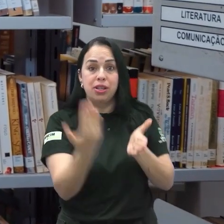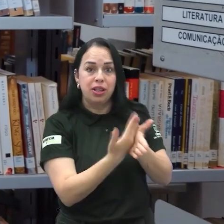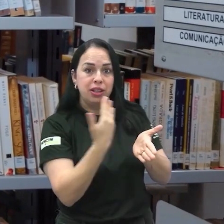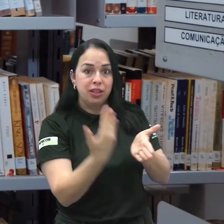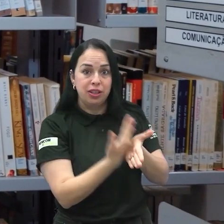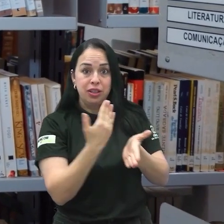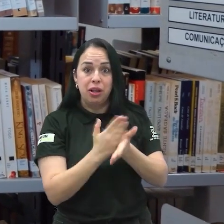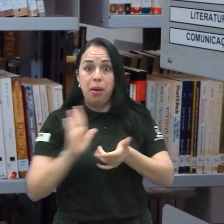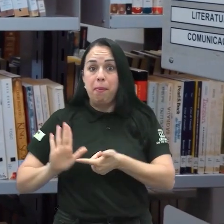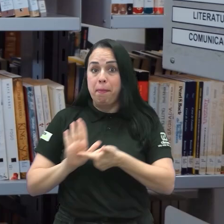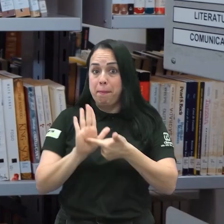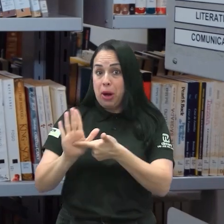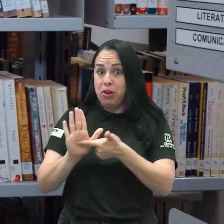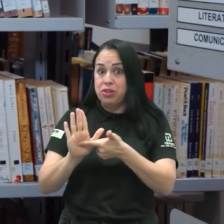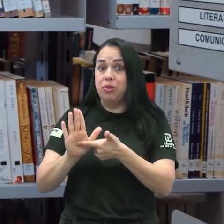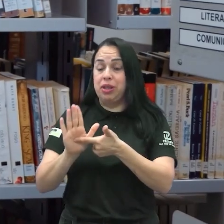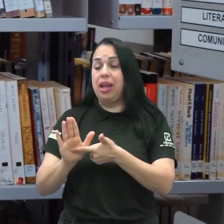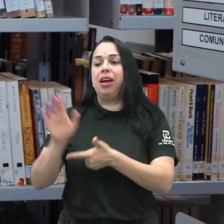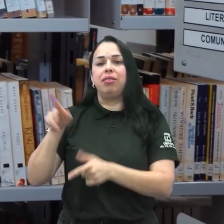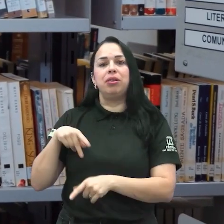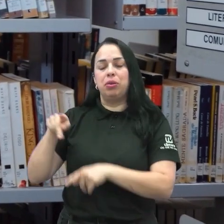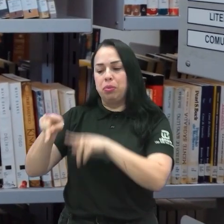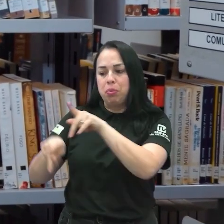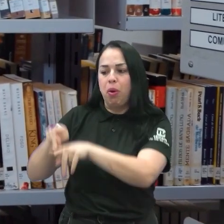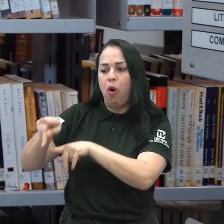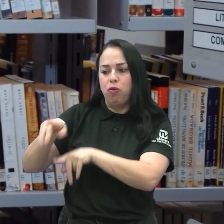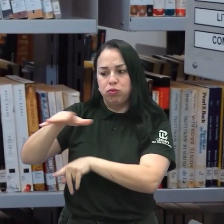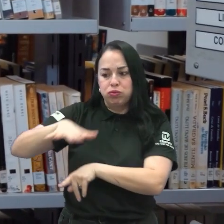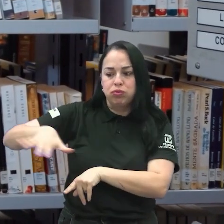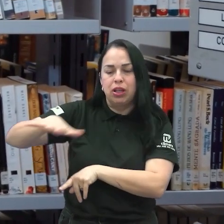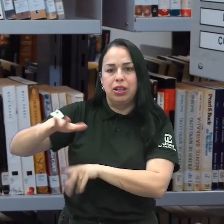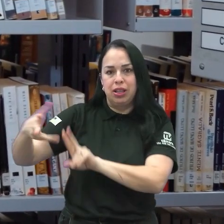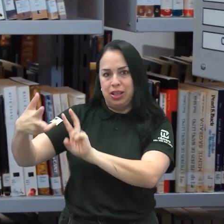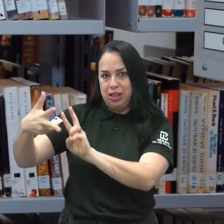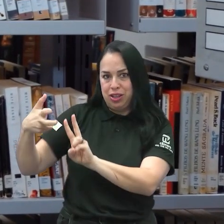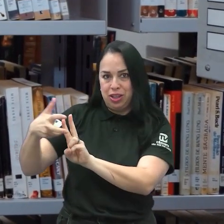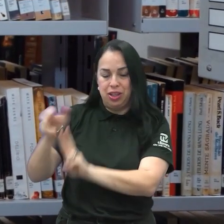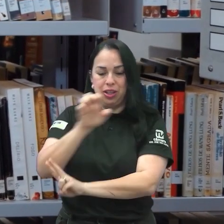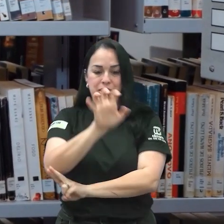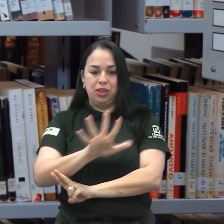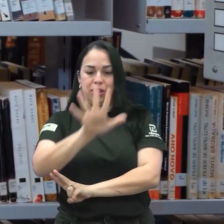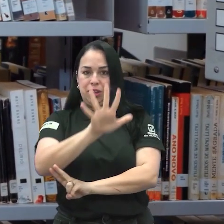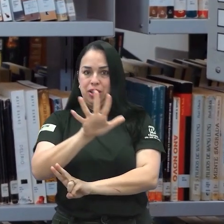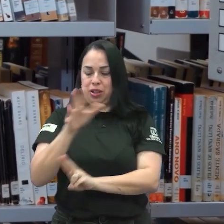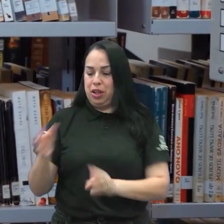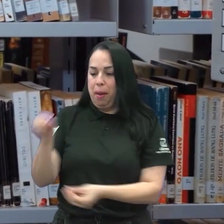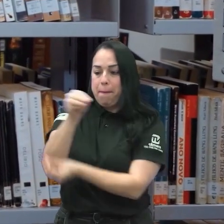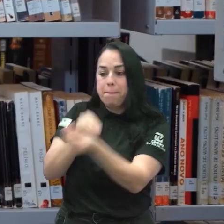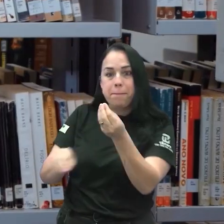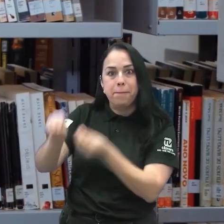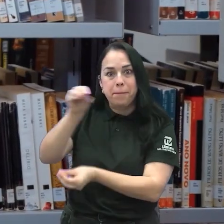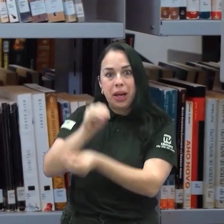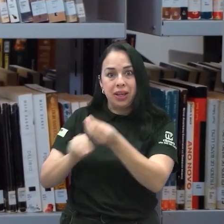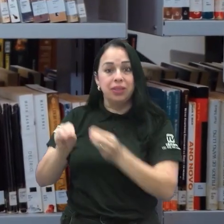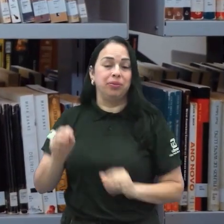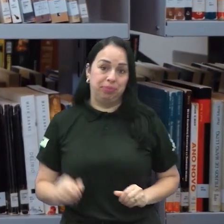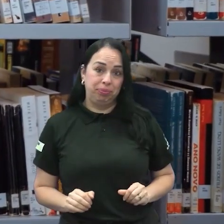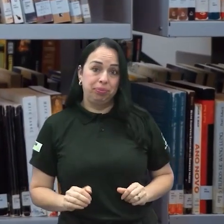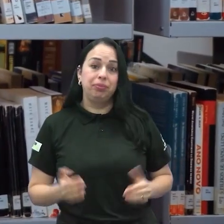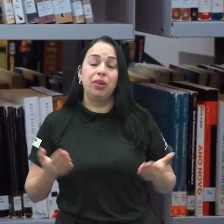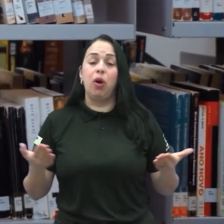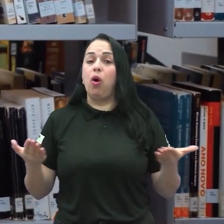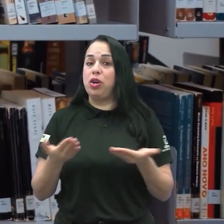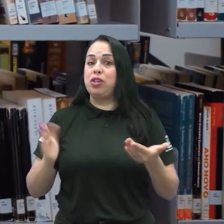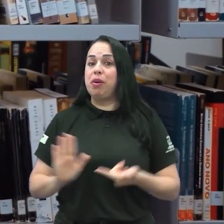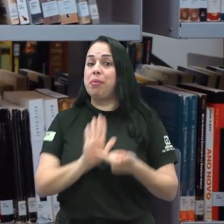da miscigenação do Brasil, principalmente quando se trata das culturas indígena e europeia. Hoje, a gente fala